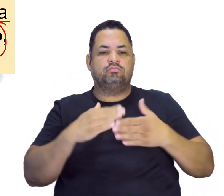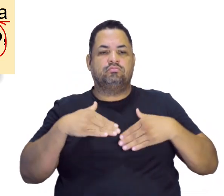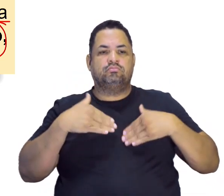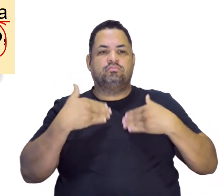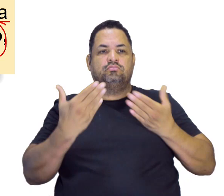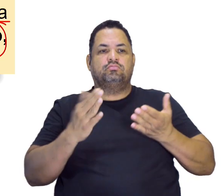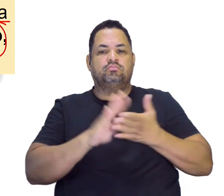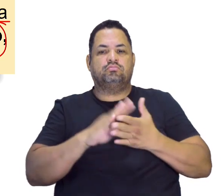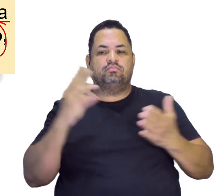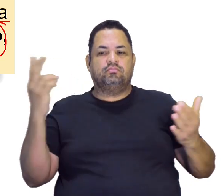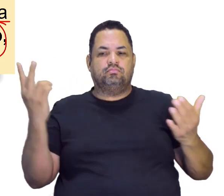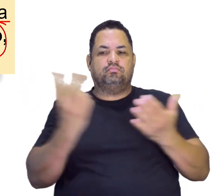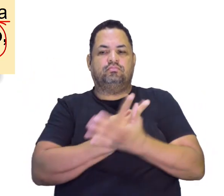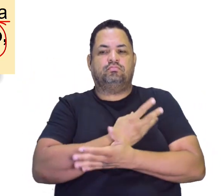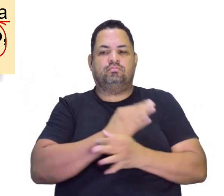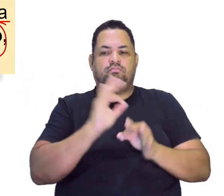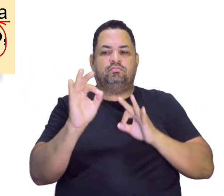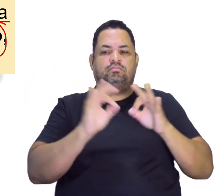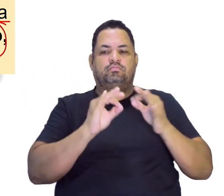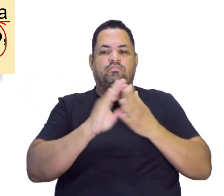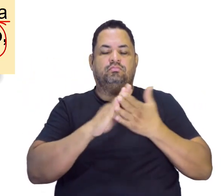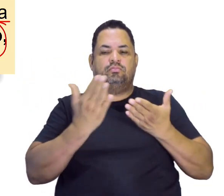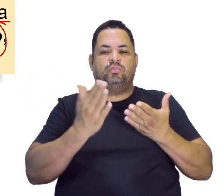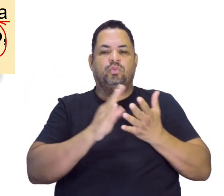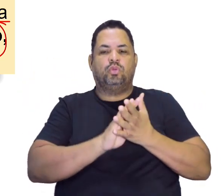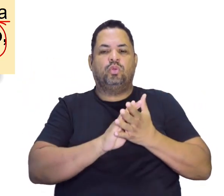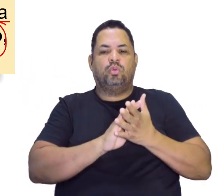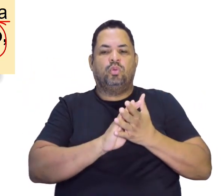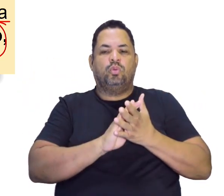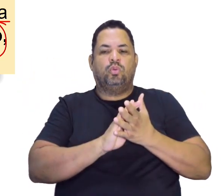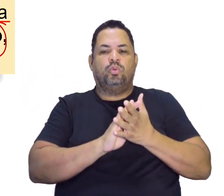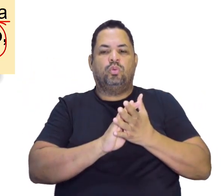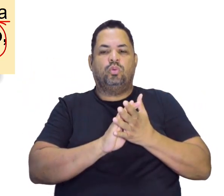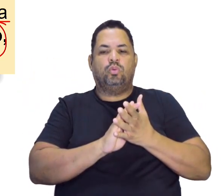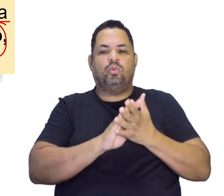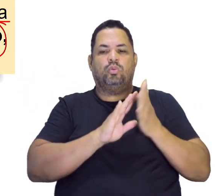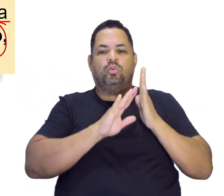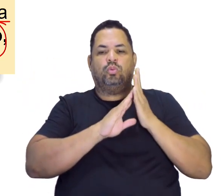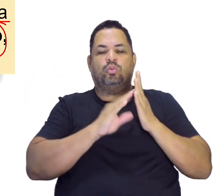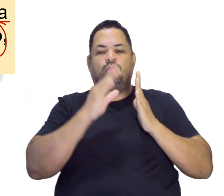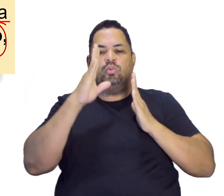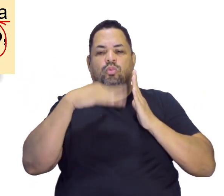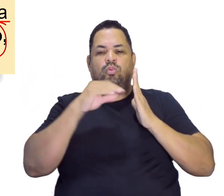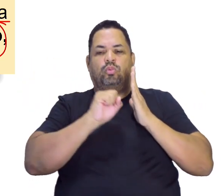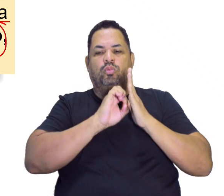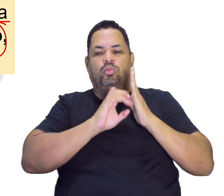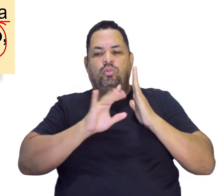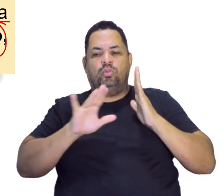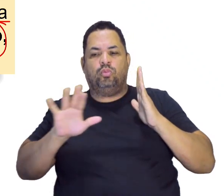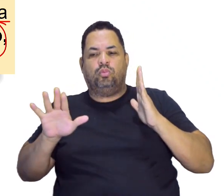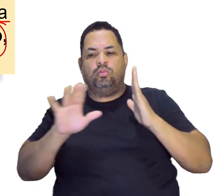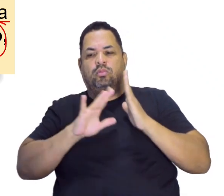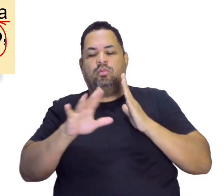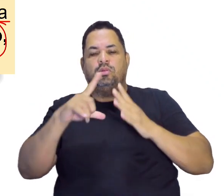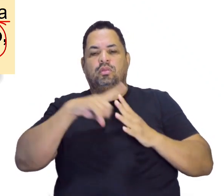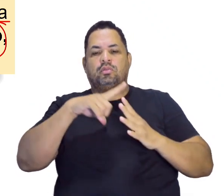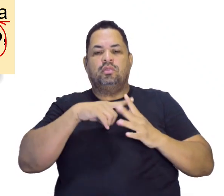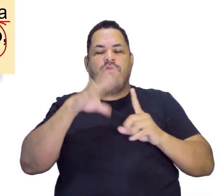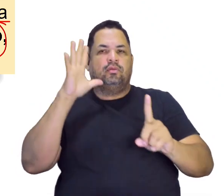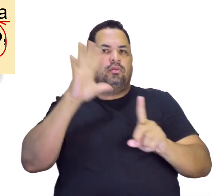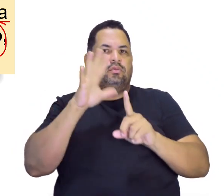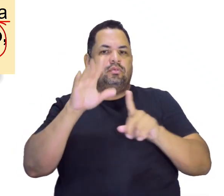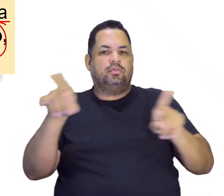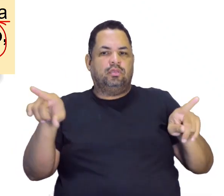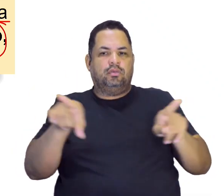quando acontece eh um surrealismo ele também tem reflexo na música acontecem músicas que